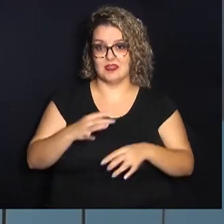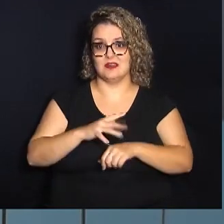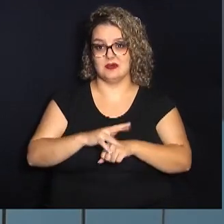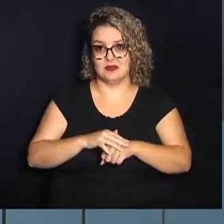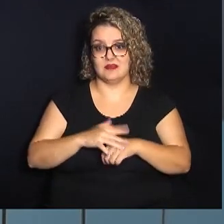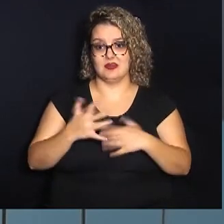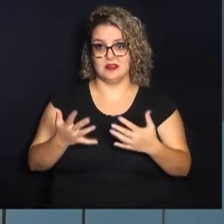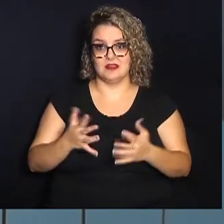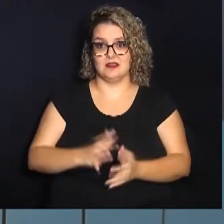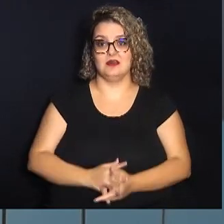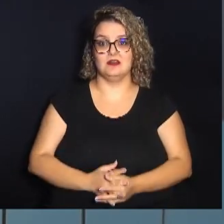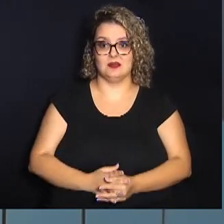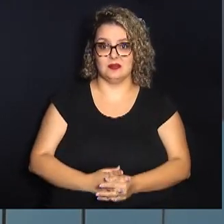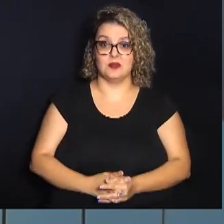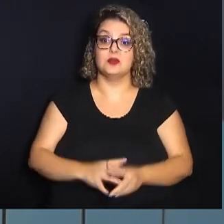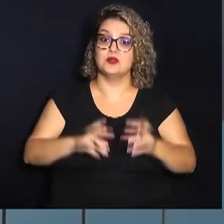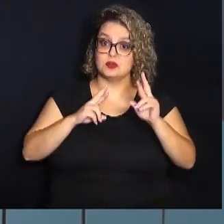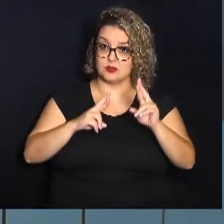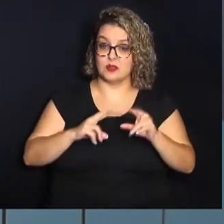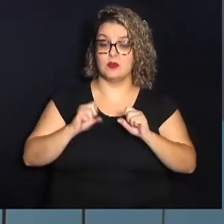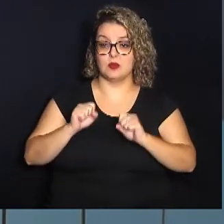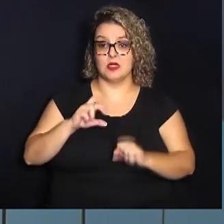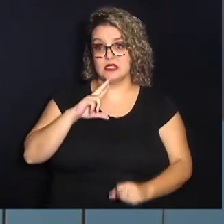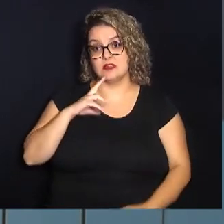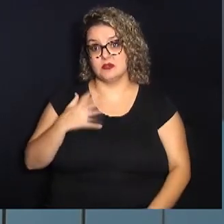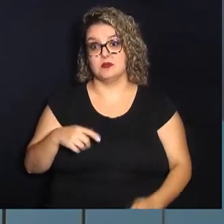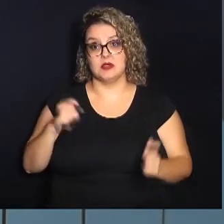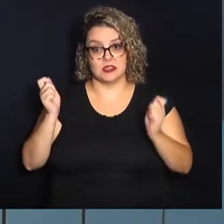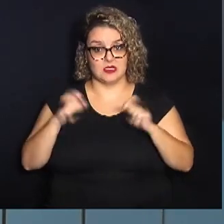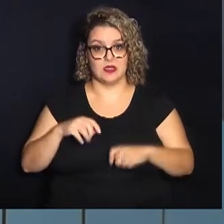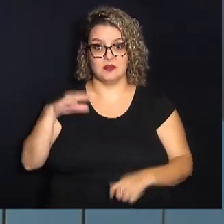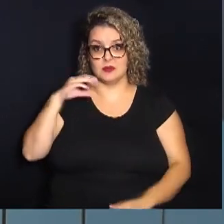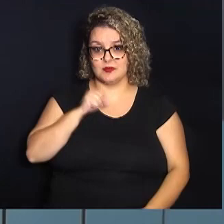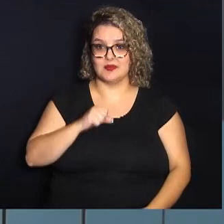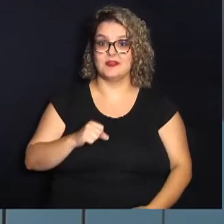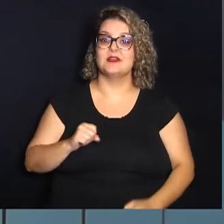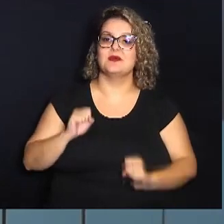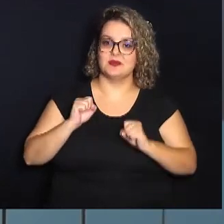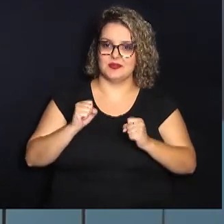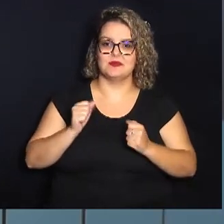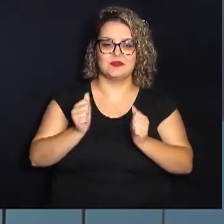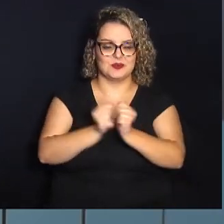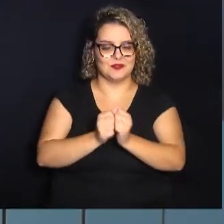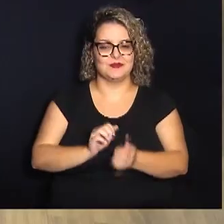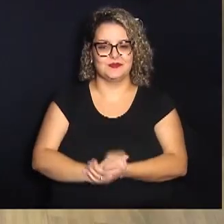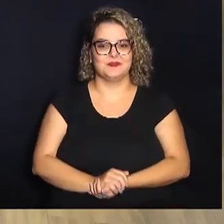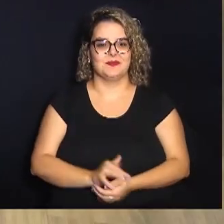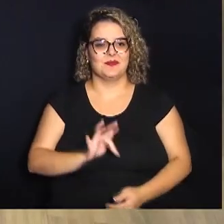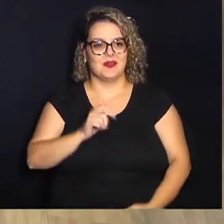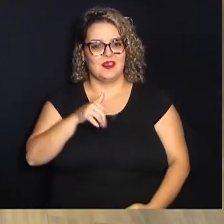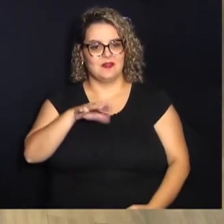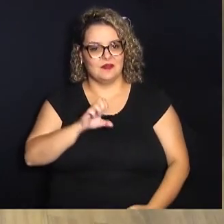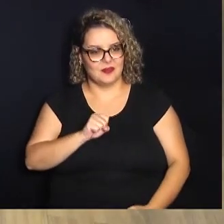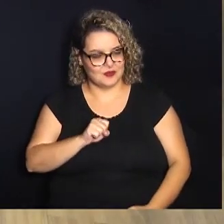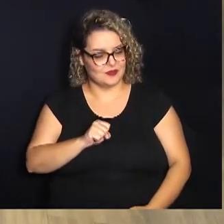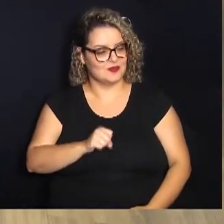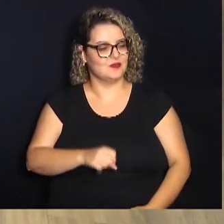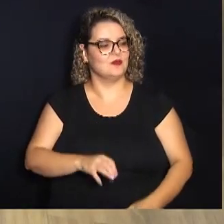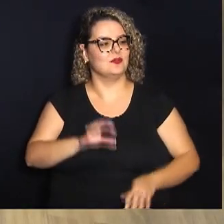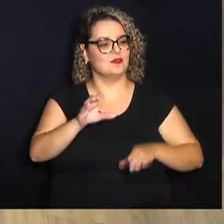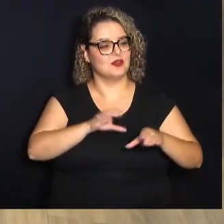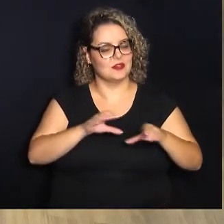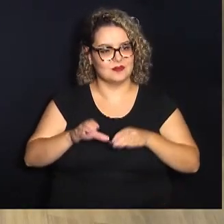Então, eu espero que a gente possa resolver o mais rápido possível. E qualquer coisa, conte com a gente, né? Fausto Marinho Neto, coordenador do Programa